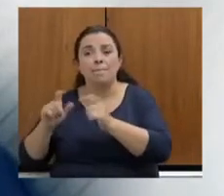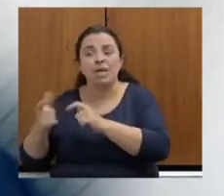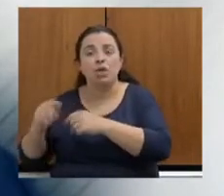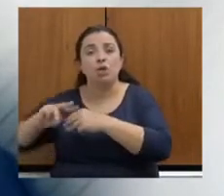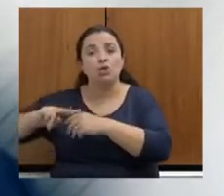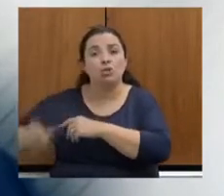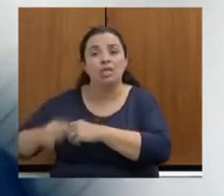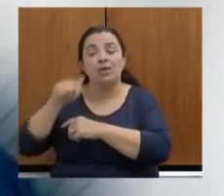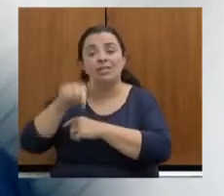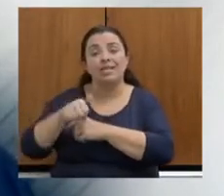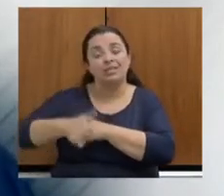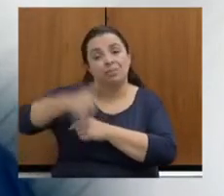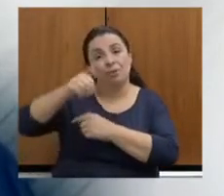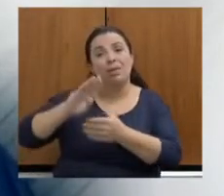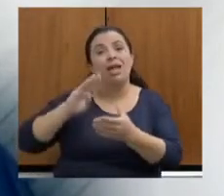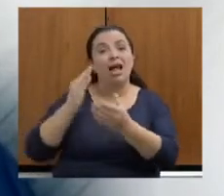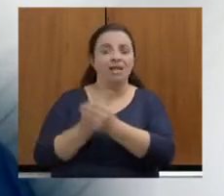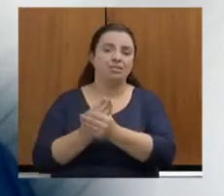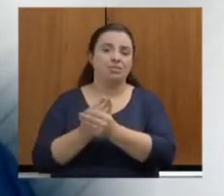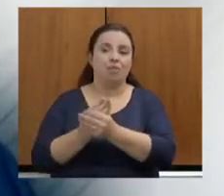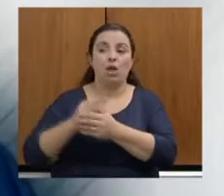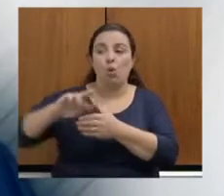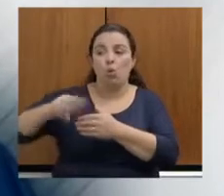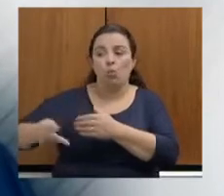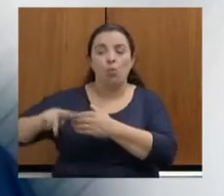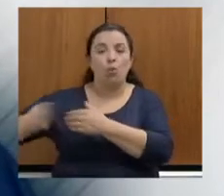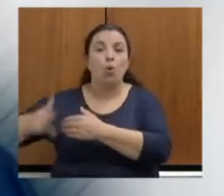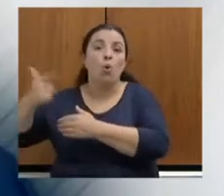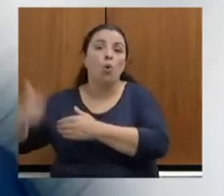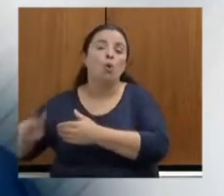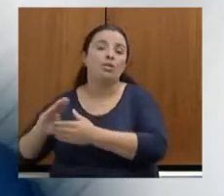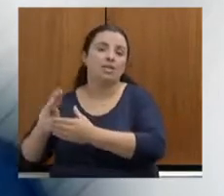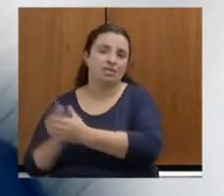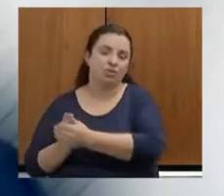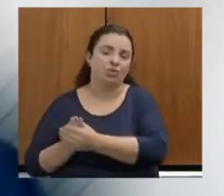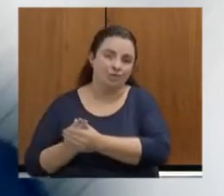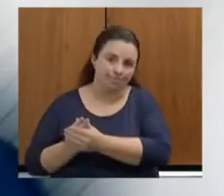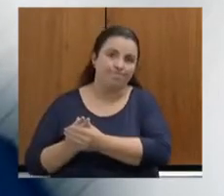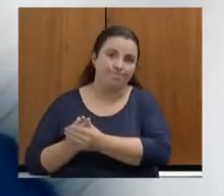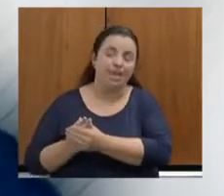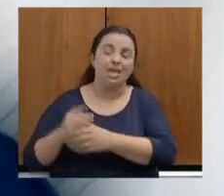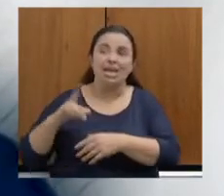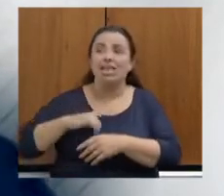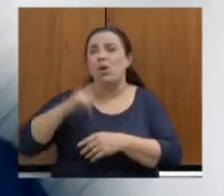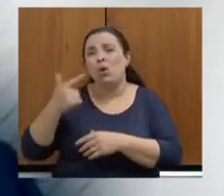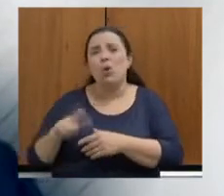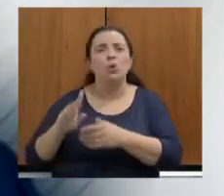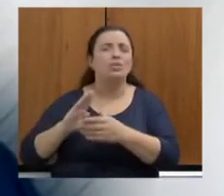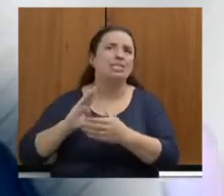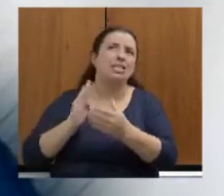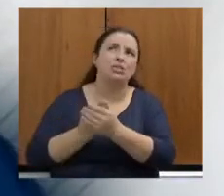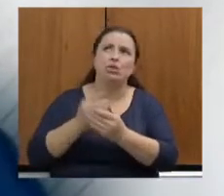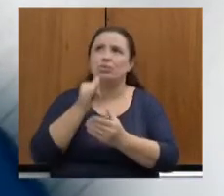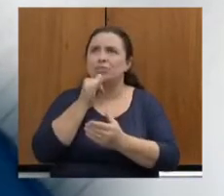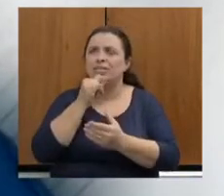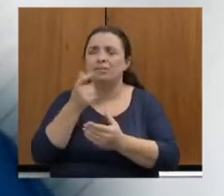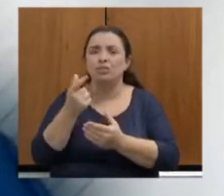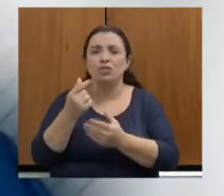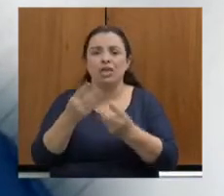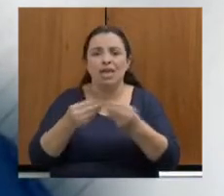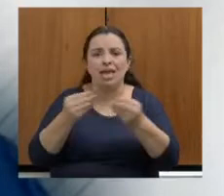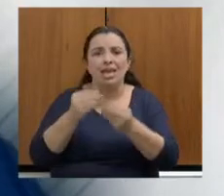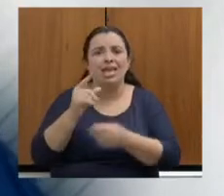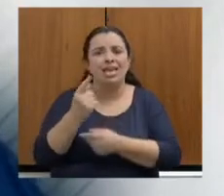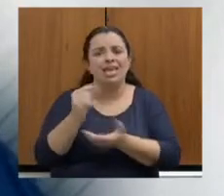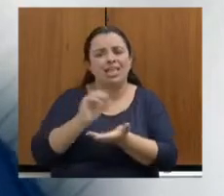ação civil pública original e E além disso né recebe outras ações ações indenizatórias que as pessoas vão